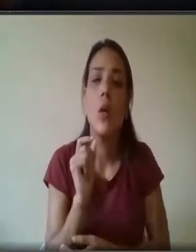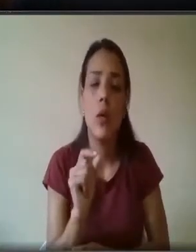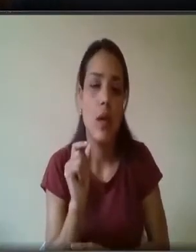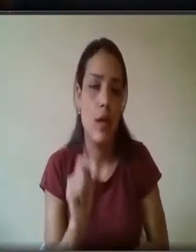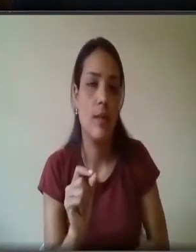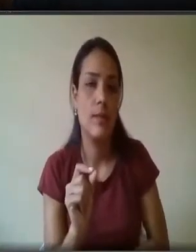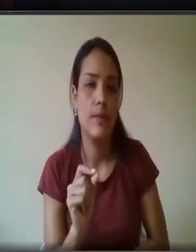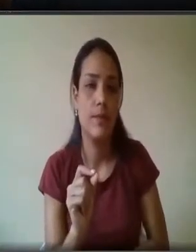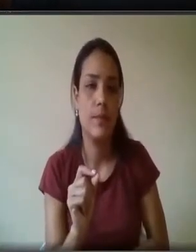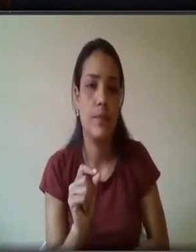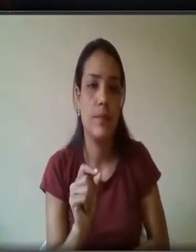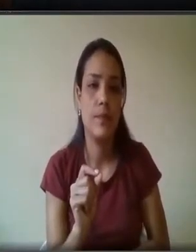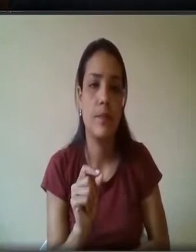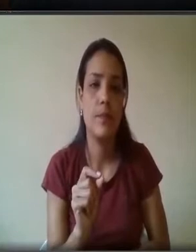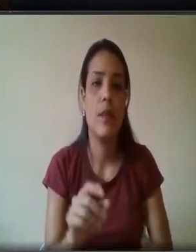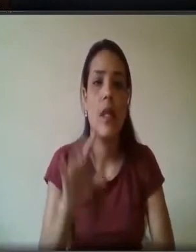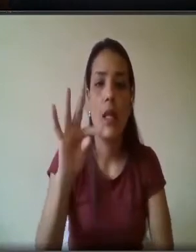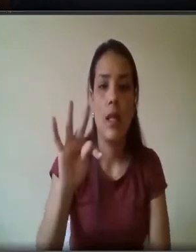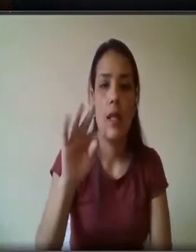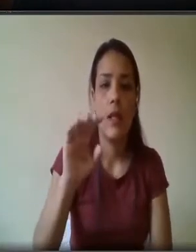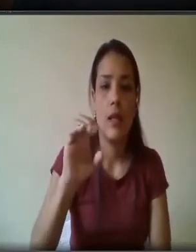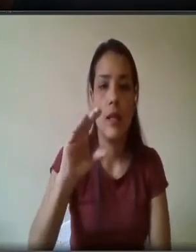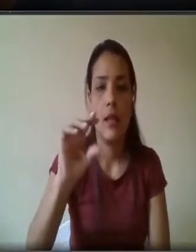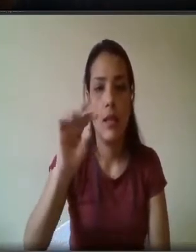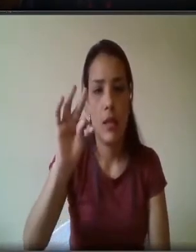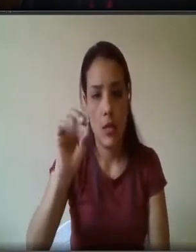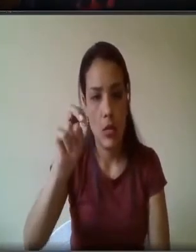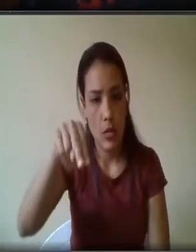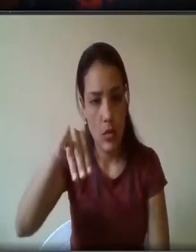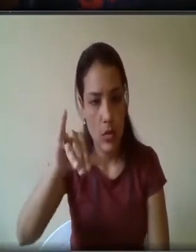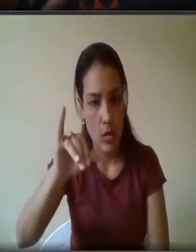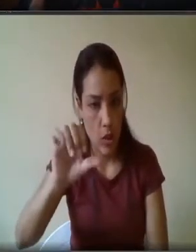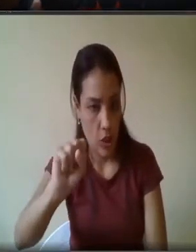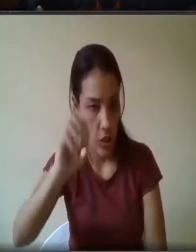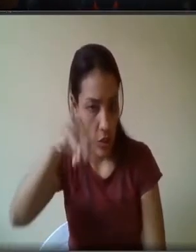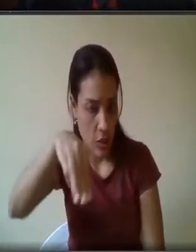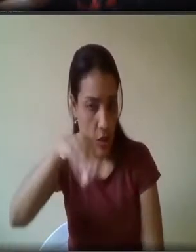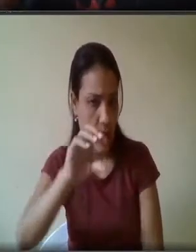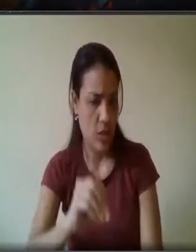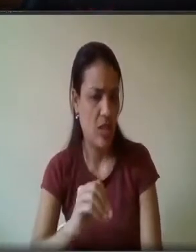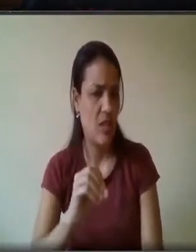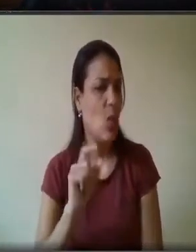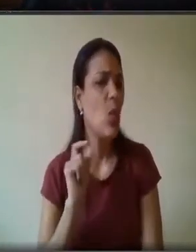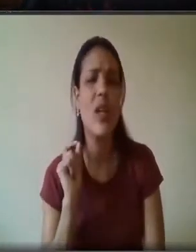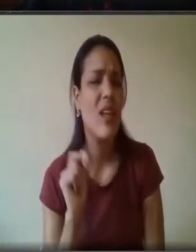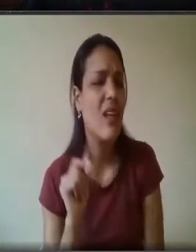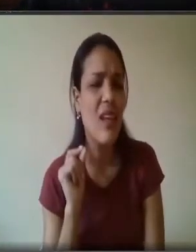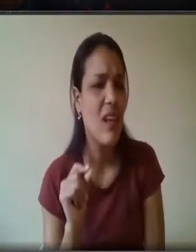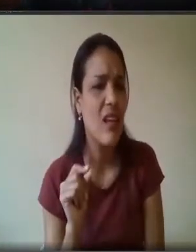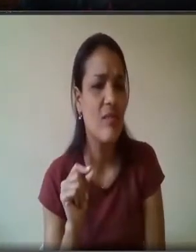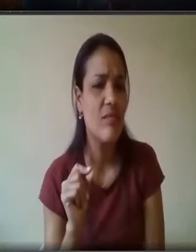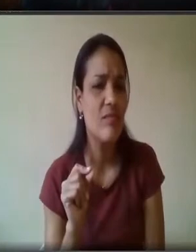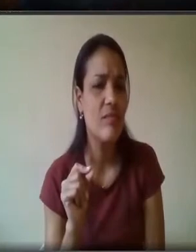de tectonismo ou diastrofismo. Mas o que é